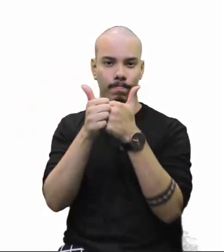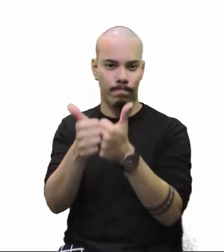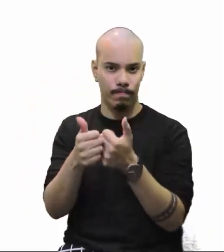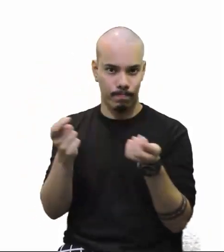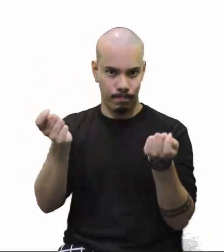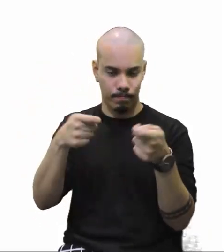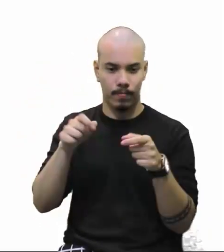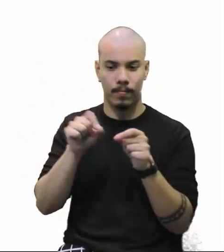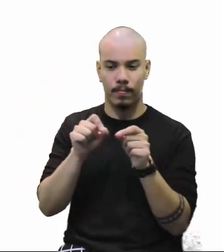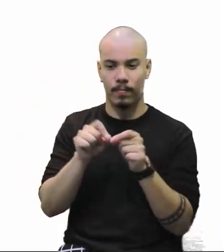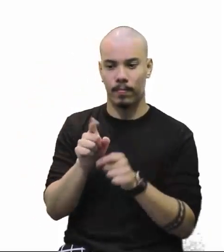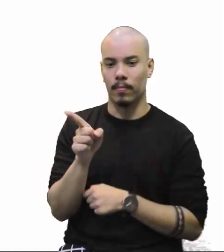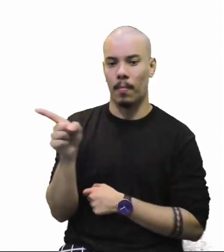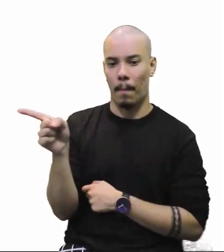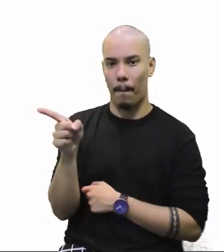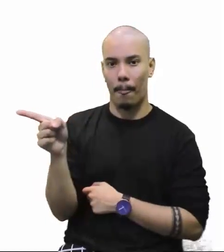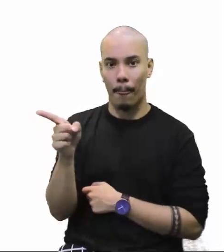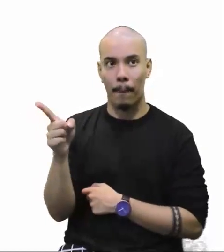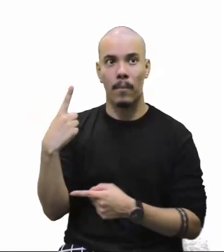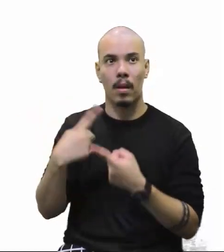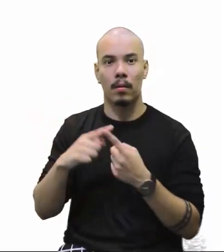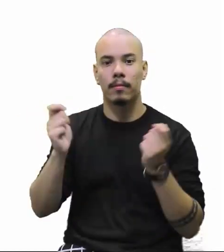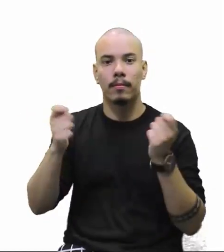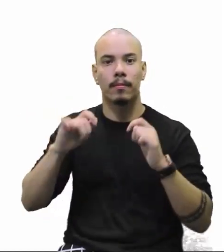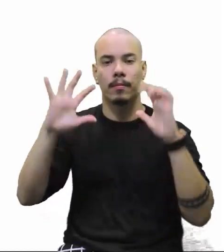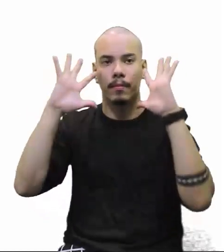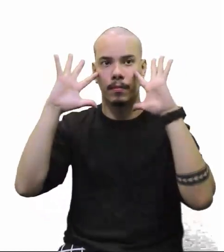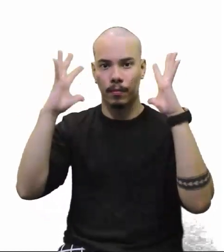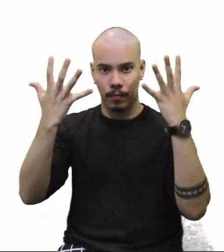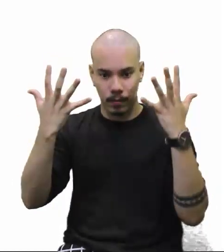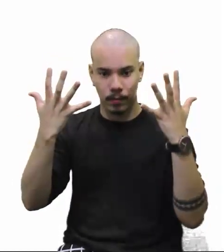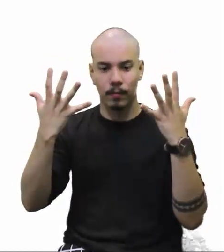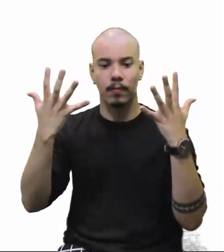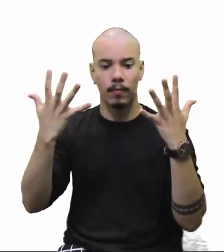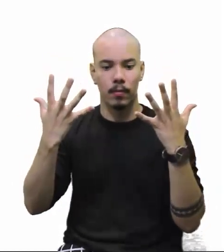Que faria com BE aí, para resolver